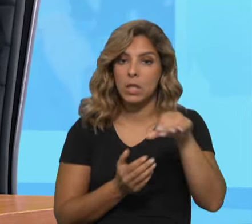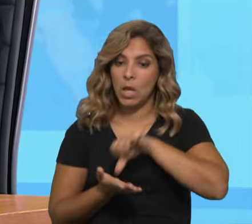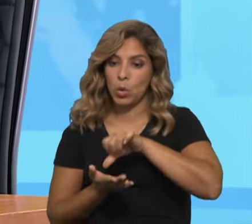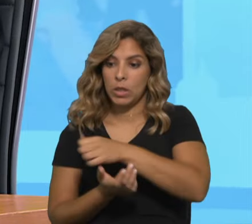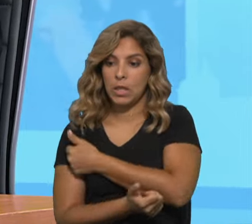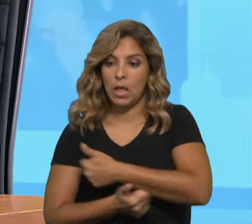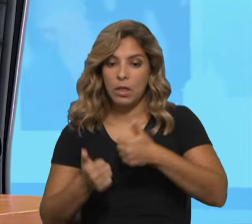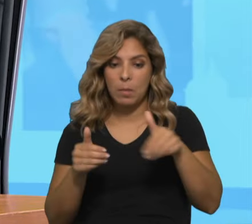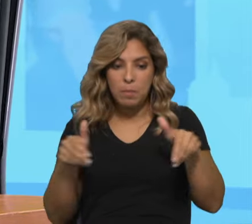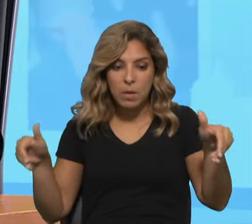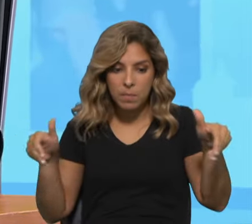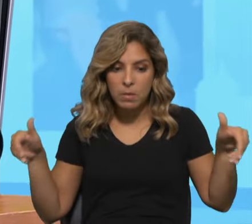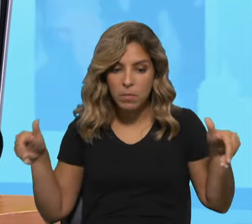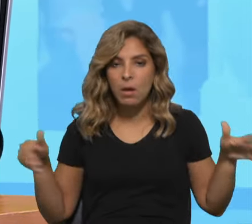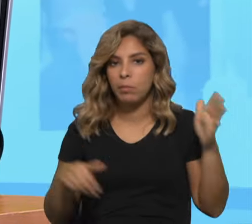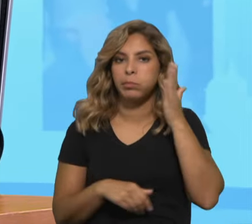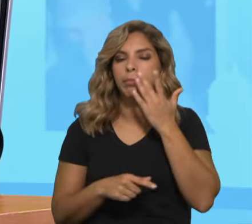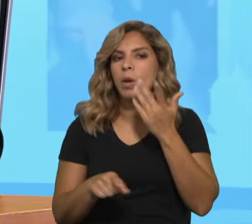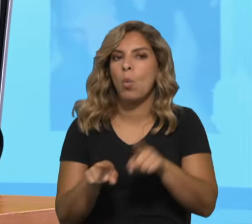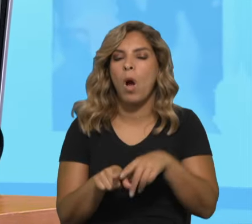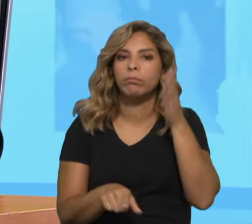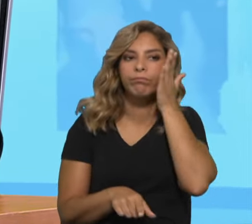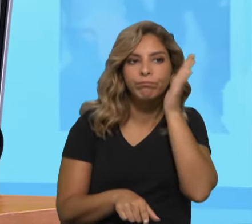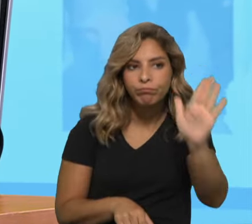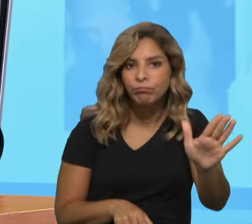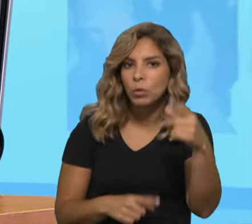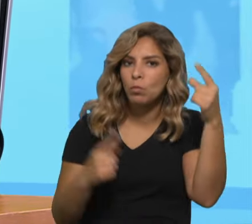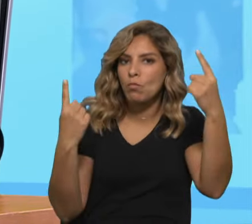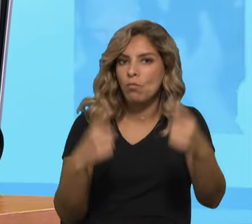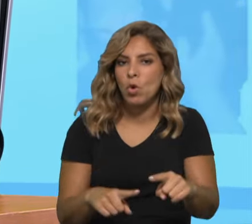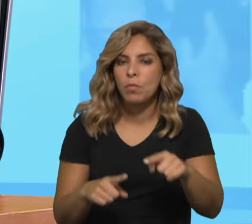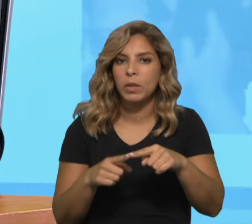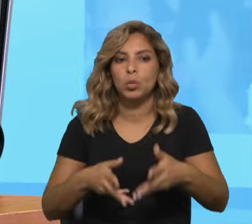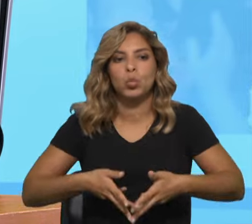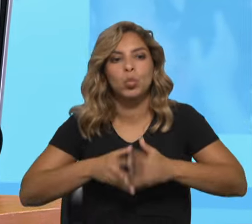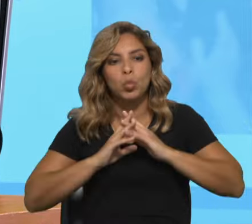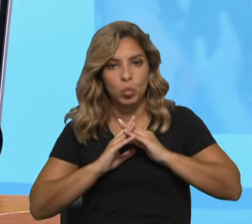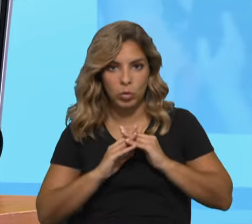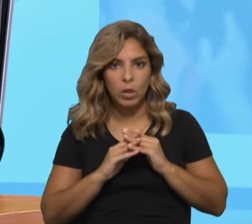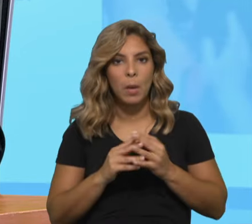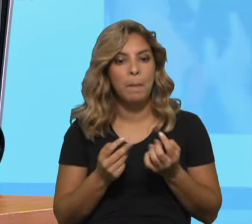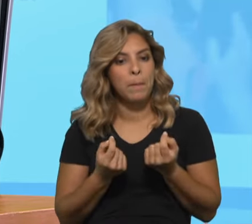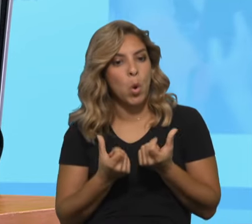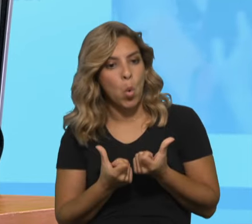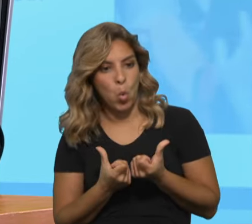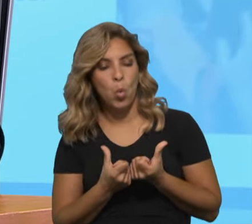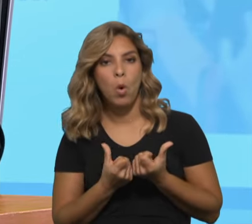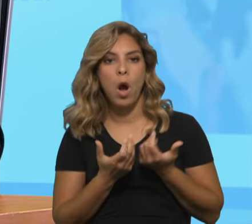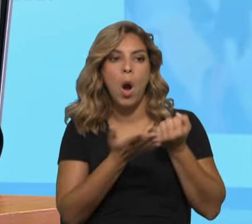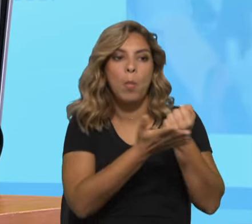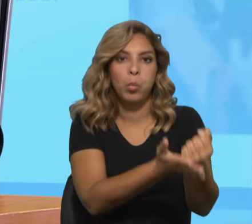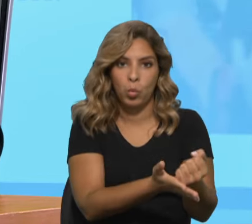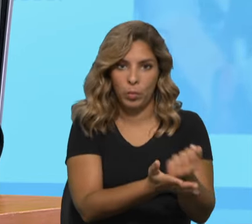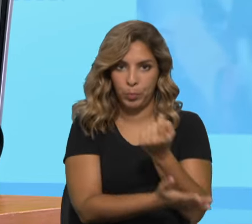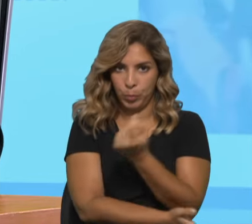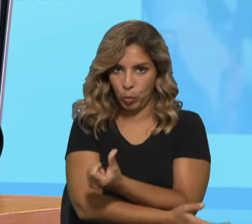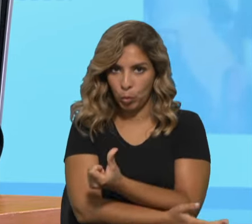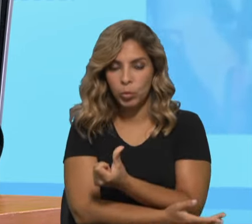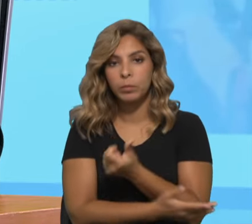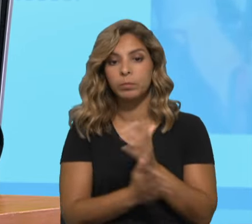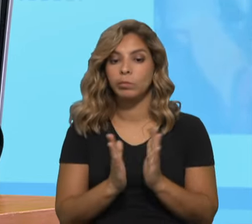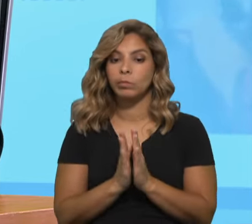tipo dormitórios da cidade e com pouca estrutura comunitária, a